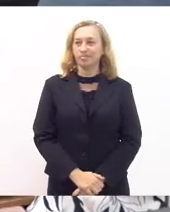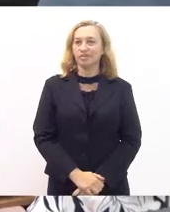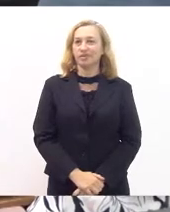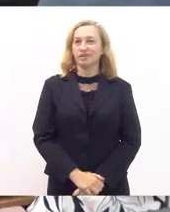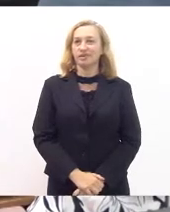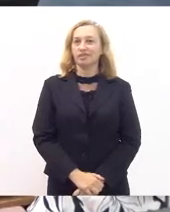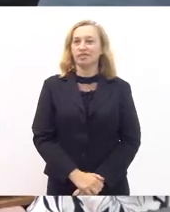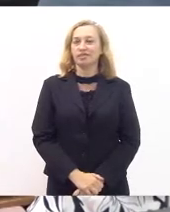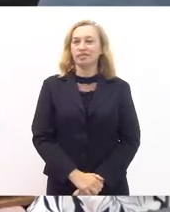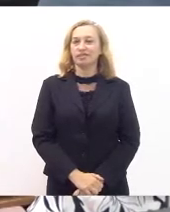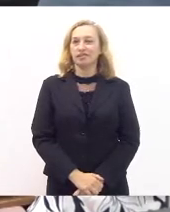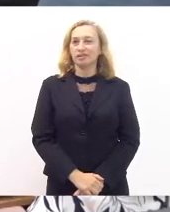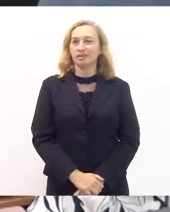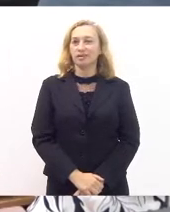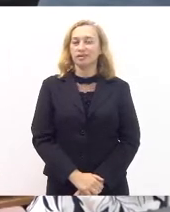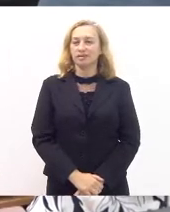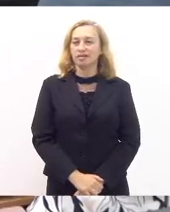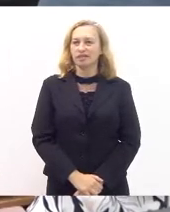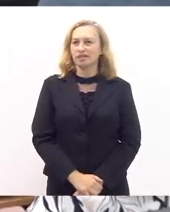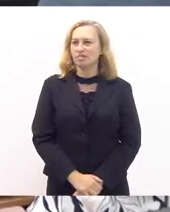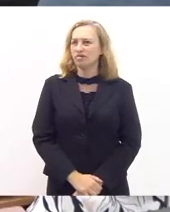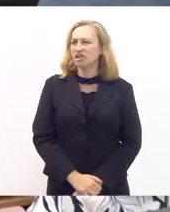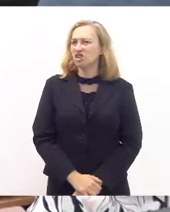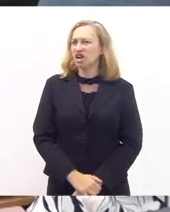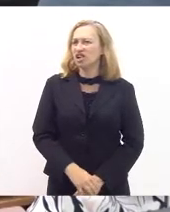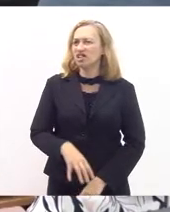Saudação vascaína.